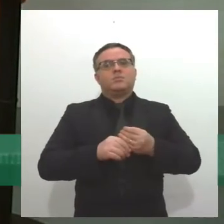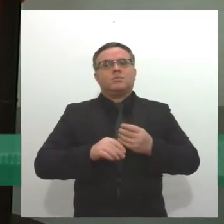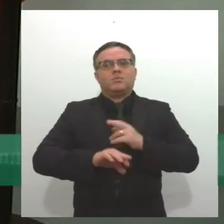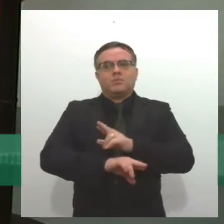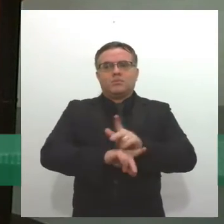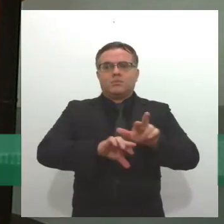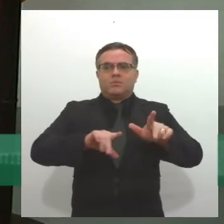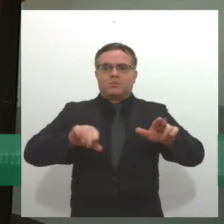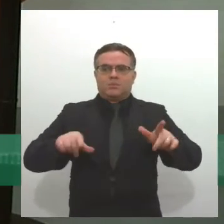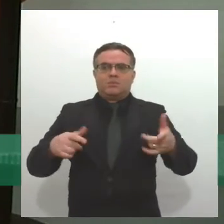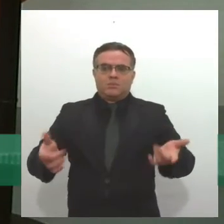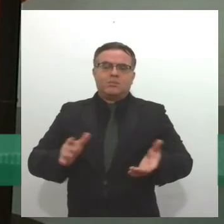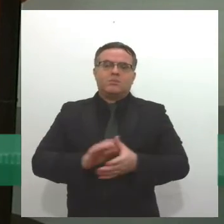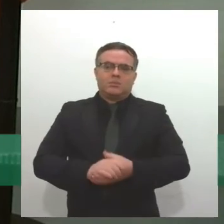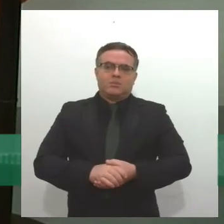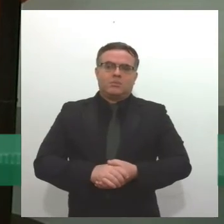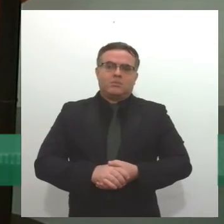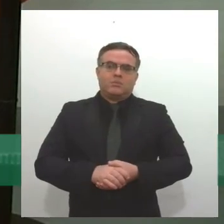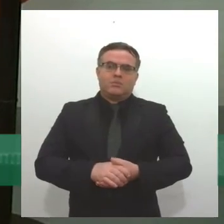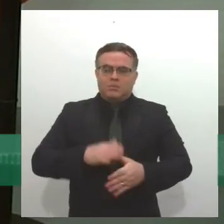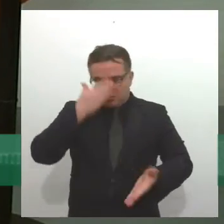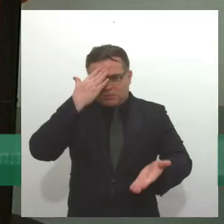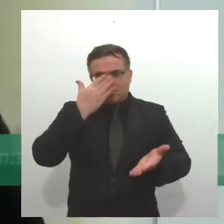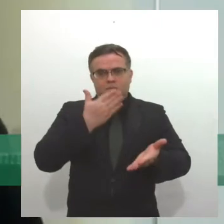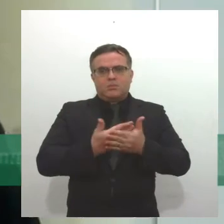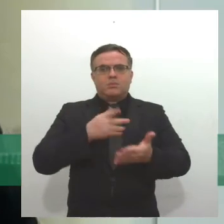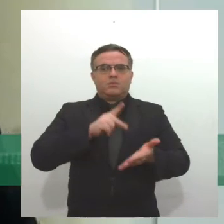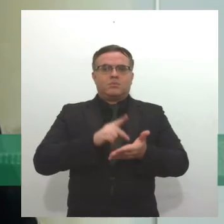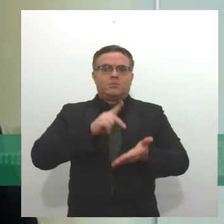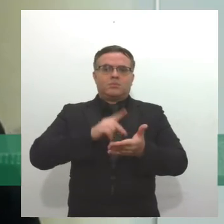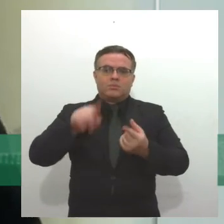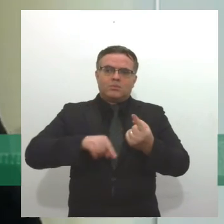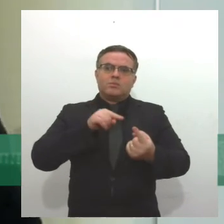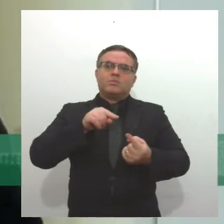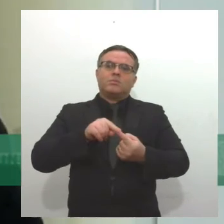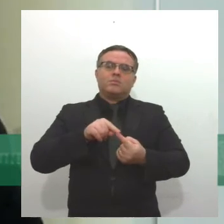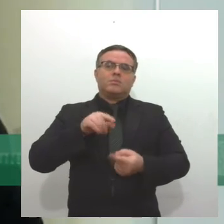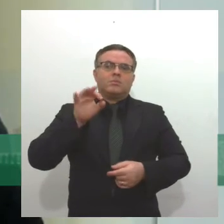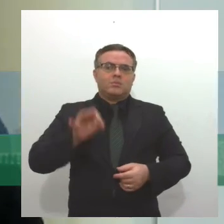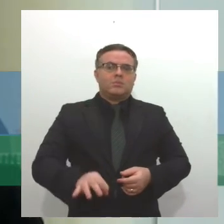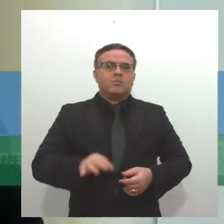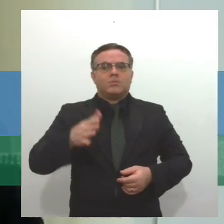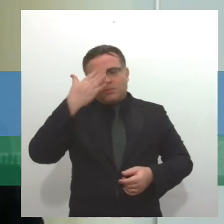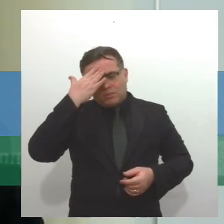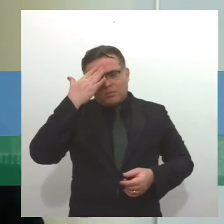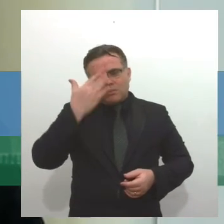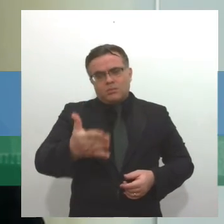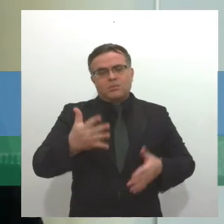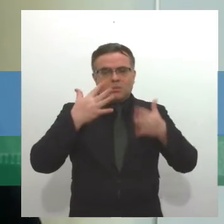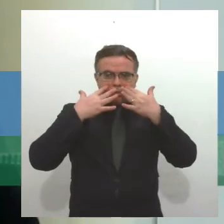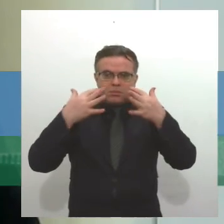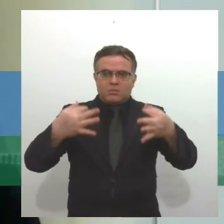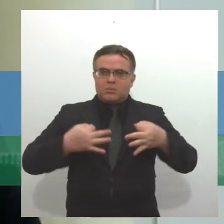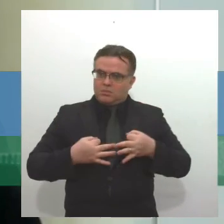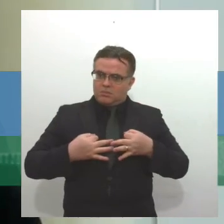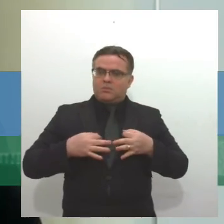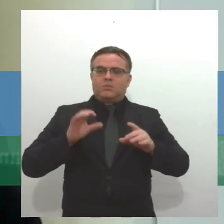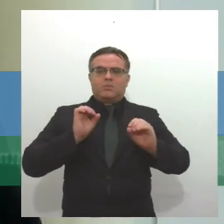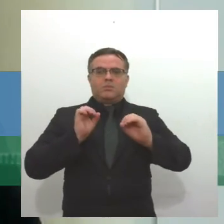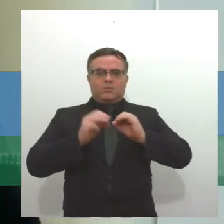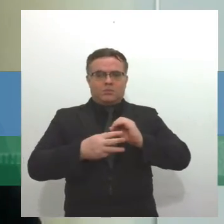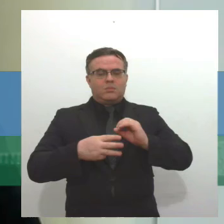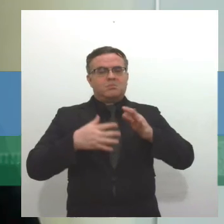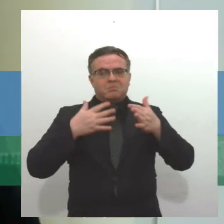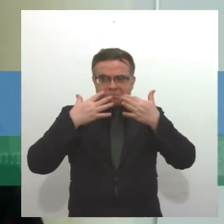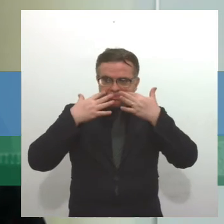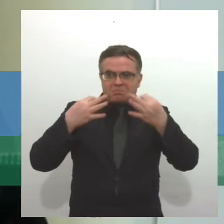áreas. Não tenha dúvida, esse é o objetivo final. Agradeço muito a sua atenção, a atenção da TV Alese,